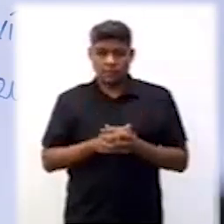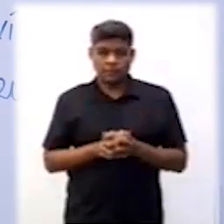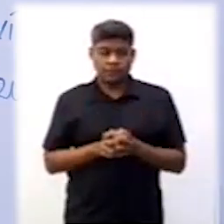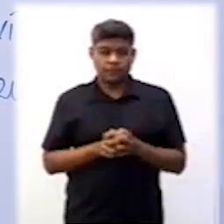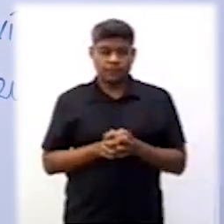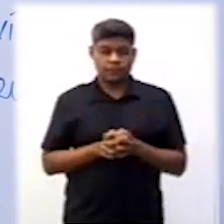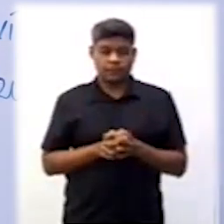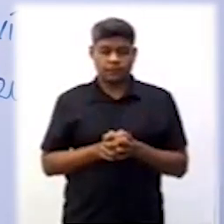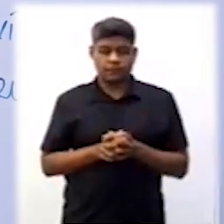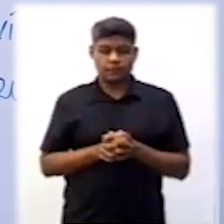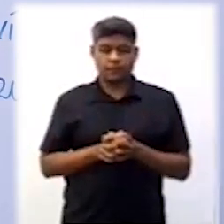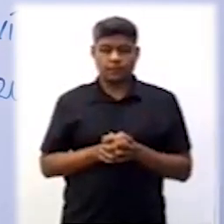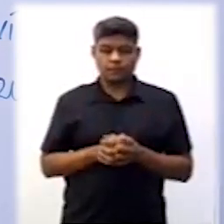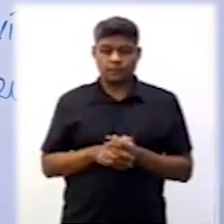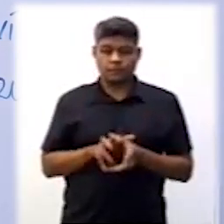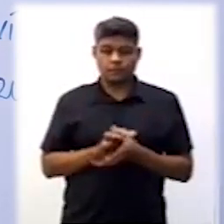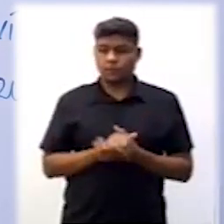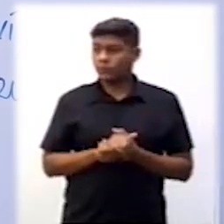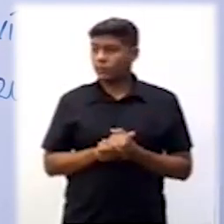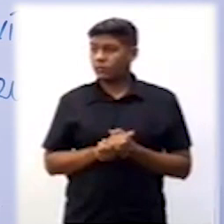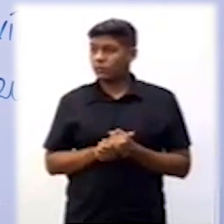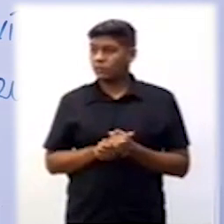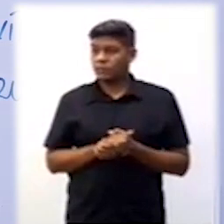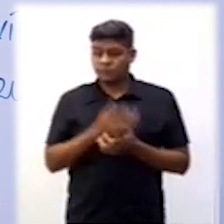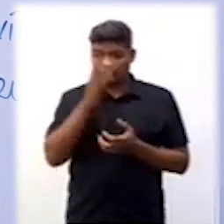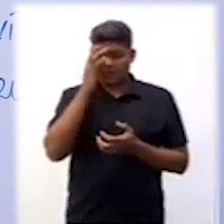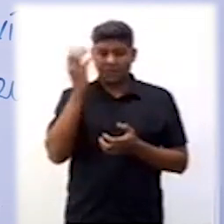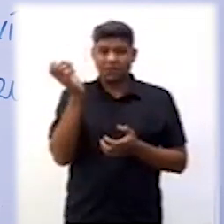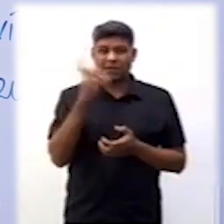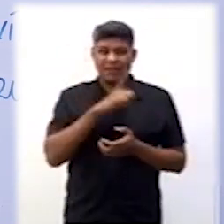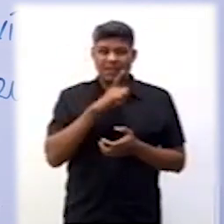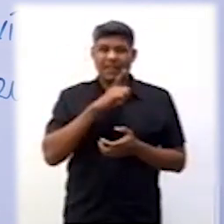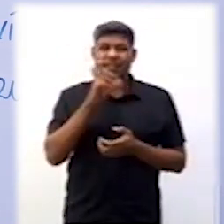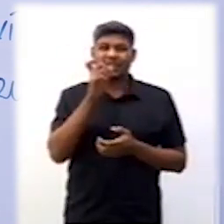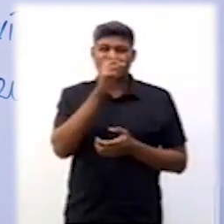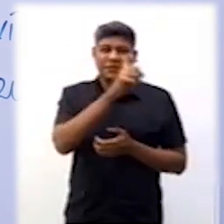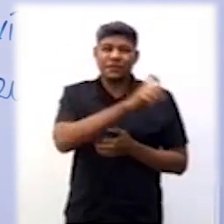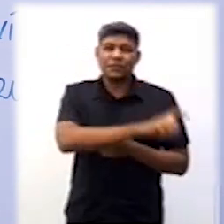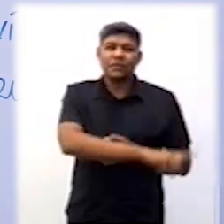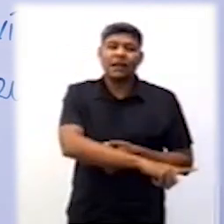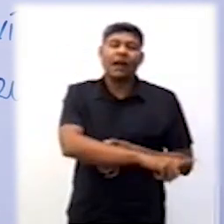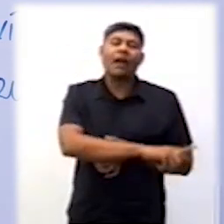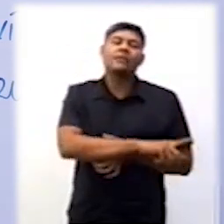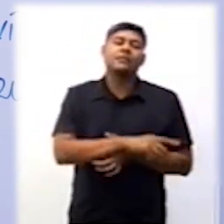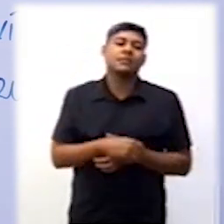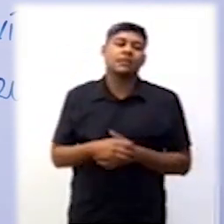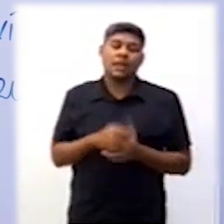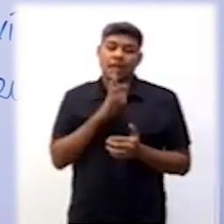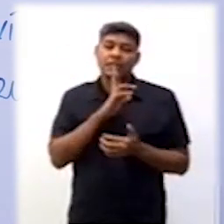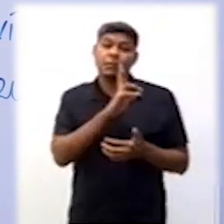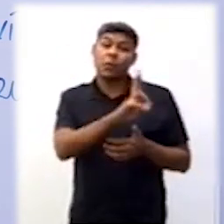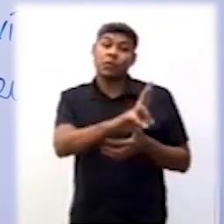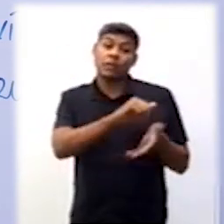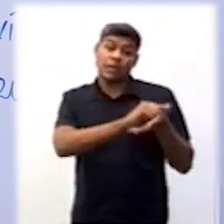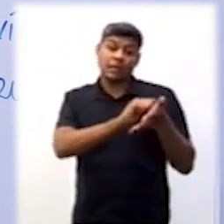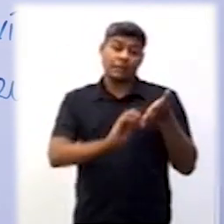Já que a galera está com dificuldade, bora